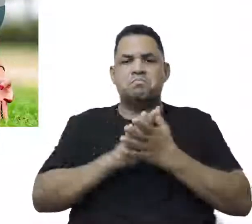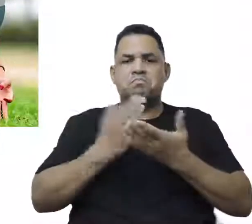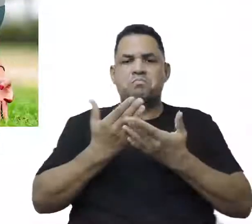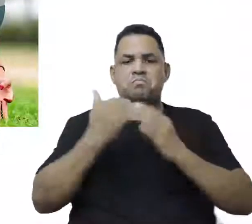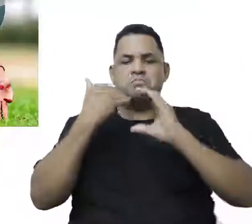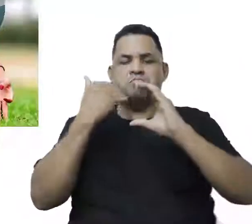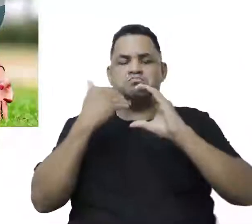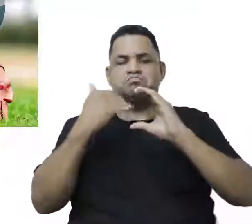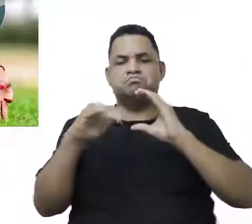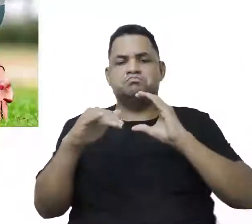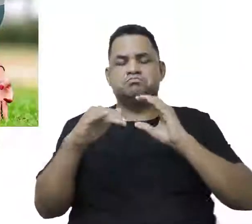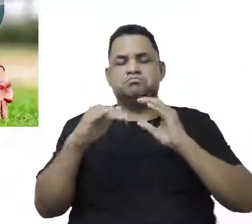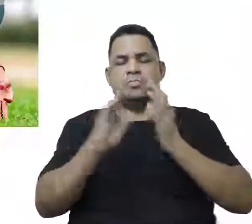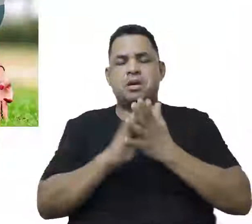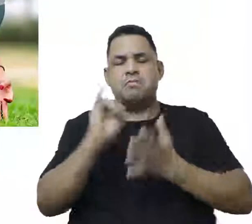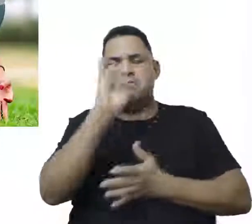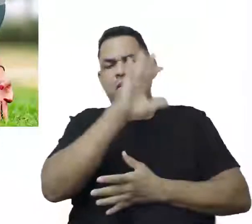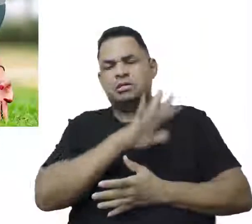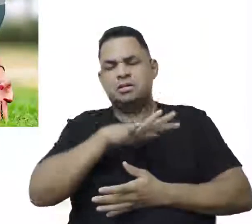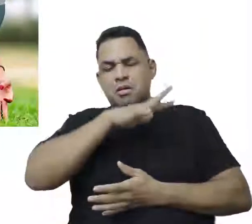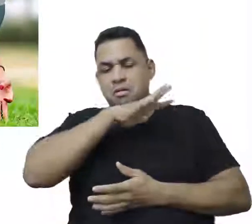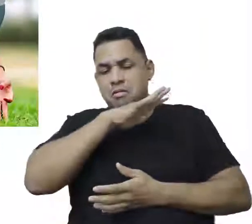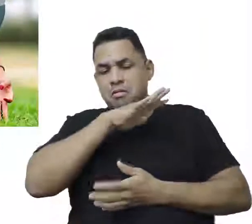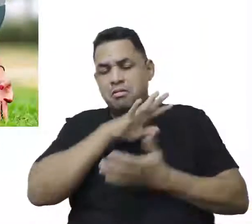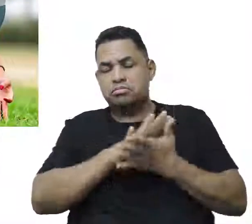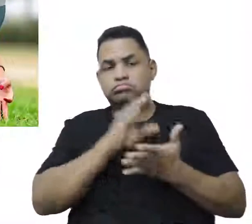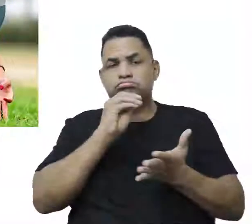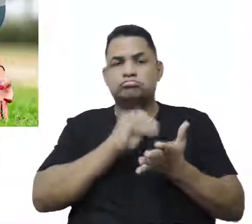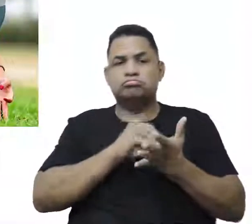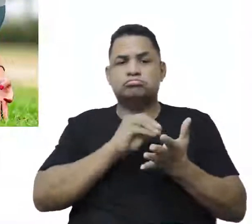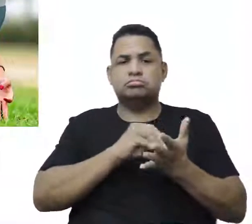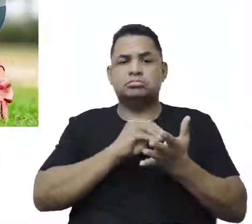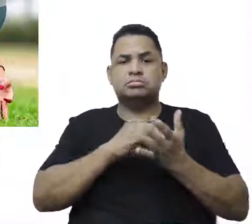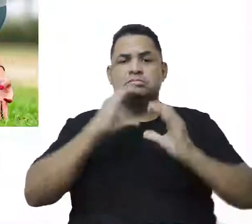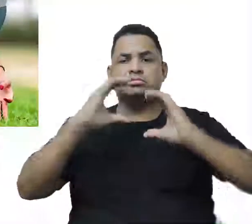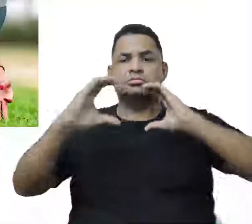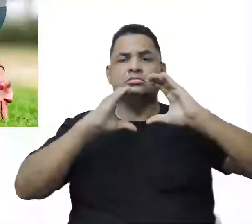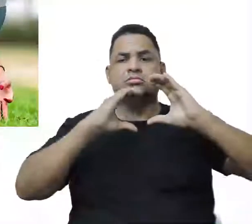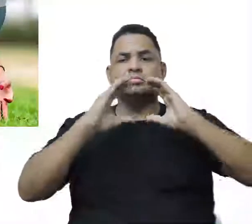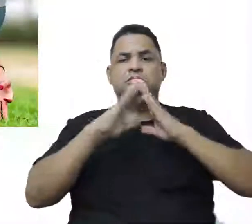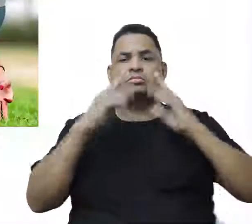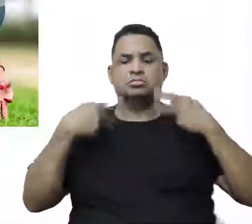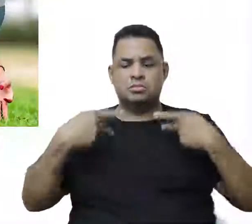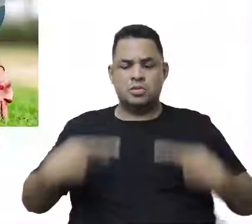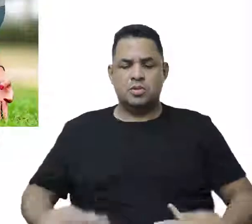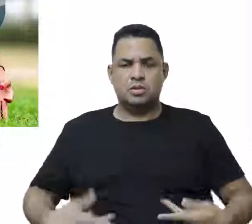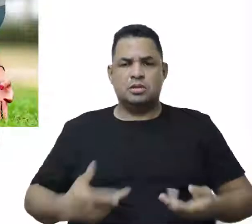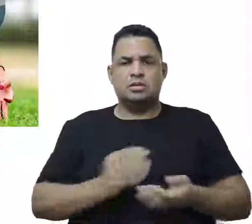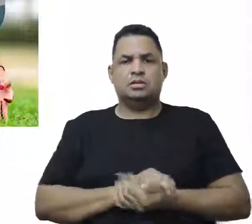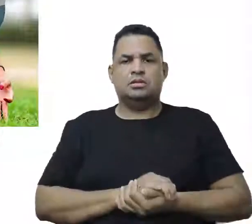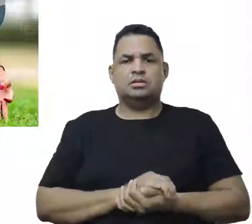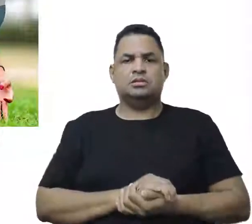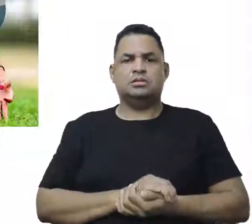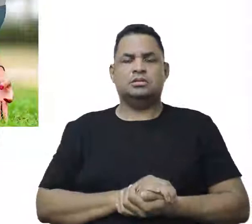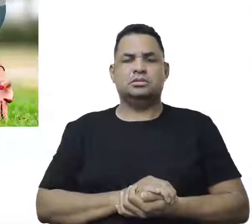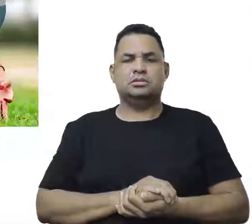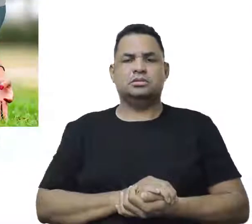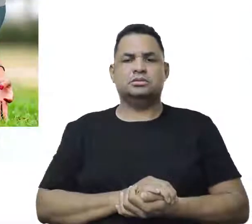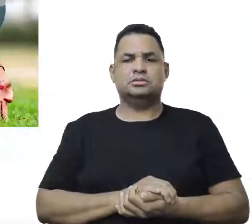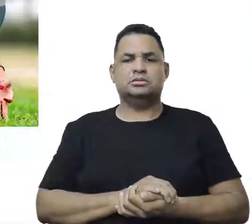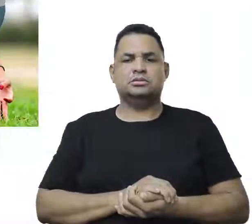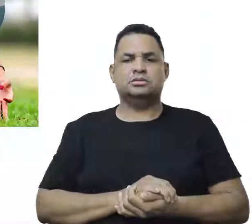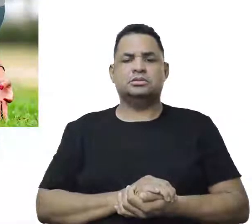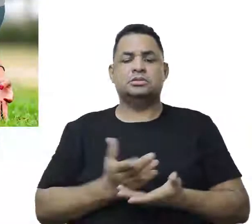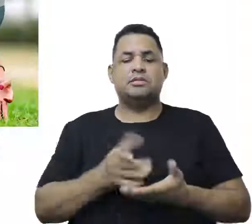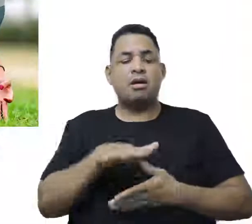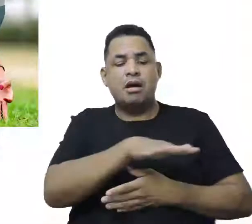imagem ruim a partir dessa falta de comunicação corporal. Então, muitas das vezes você vai no local, você